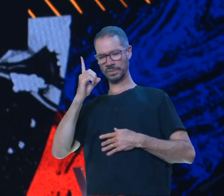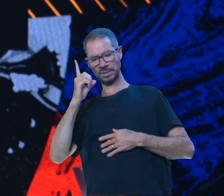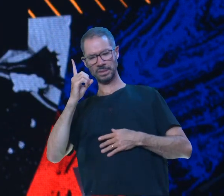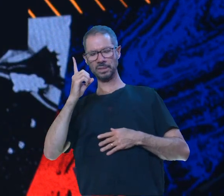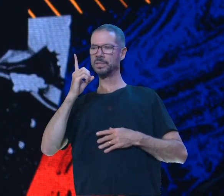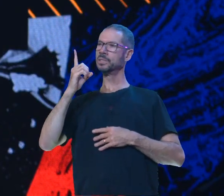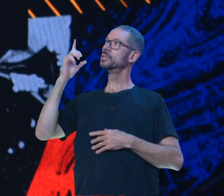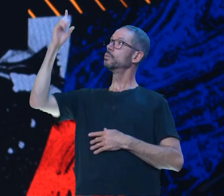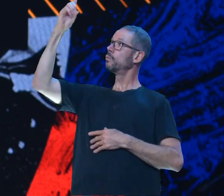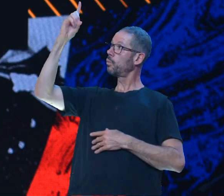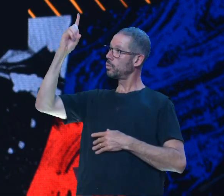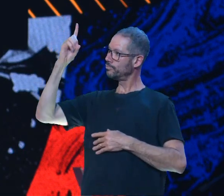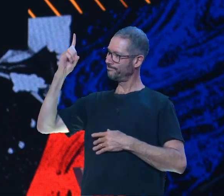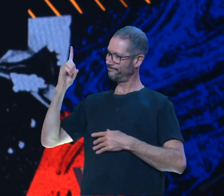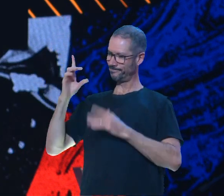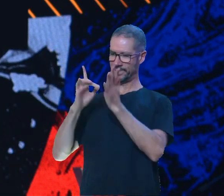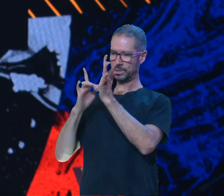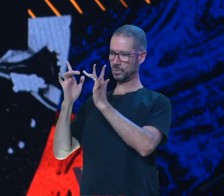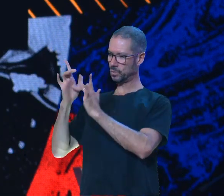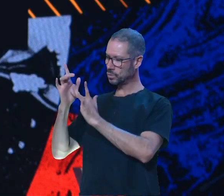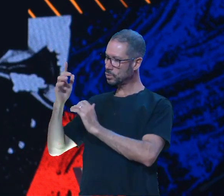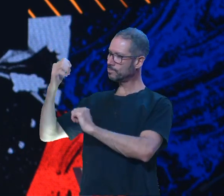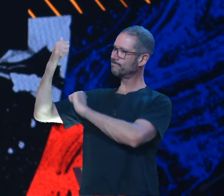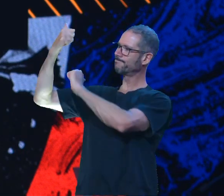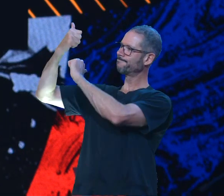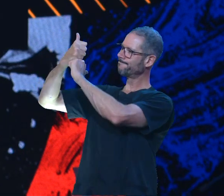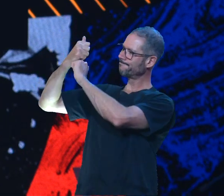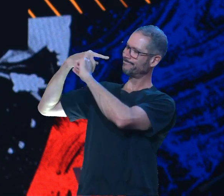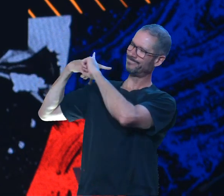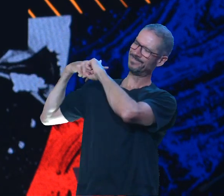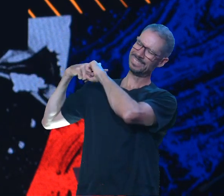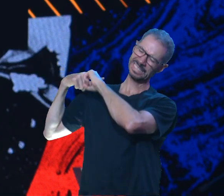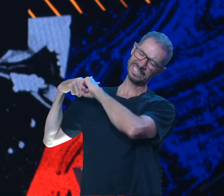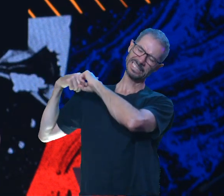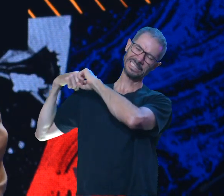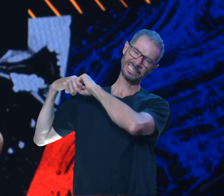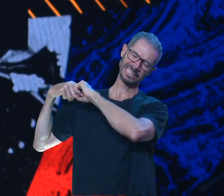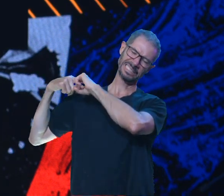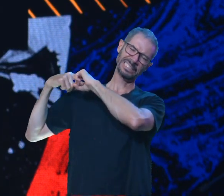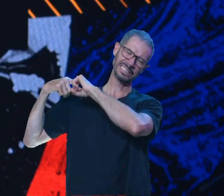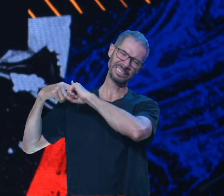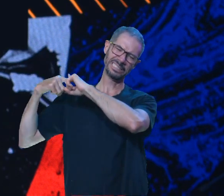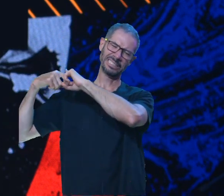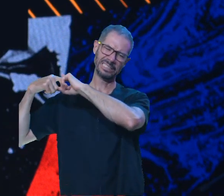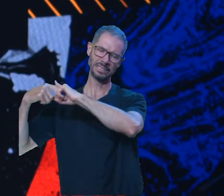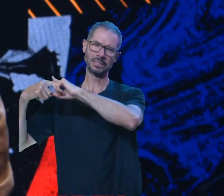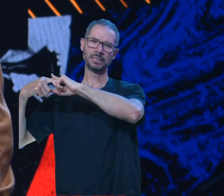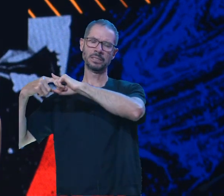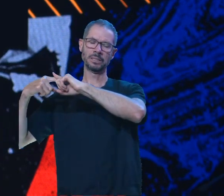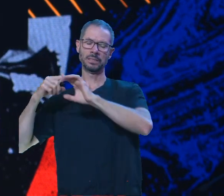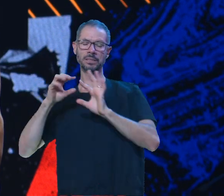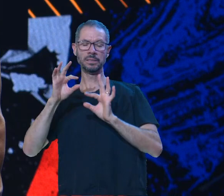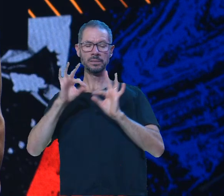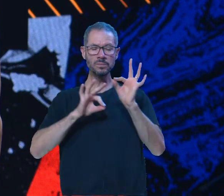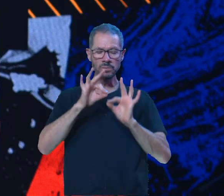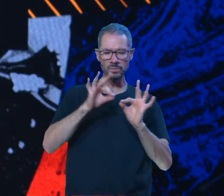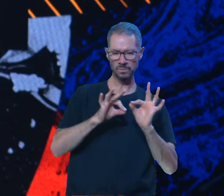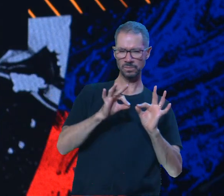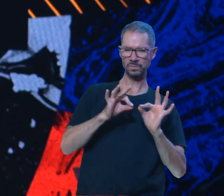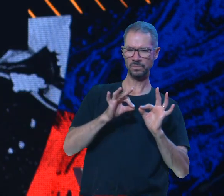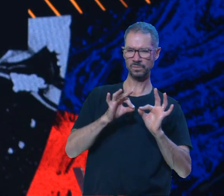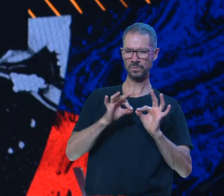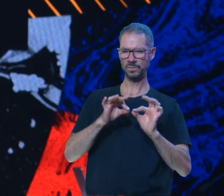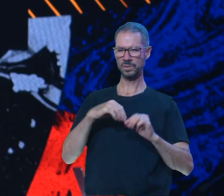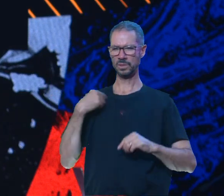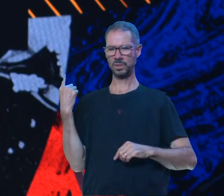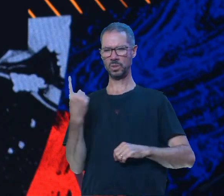enviar o seu próprio filho para morrer por nós, carregar uma cruz extremamente pesada, que era para ser minha ou tua,